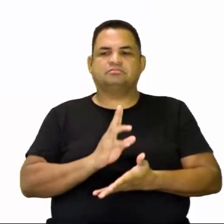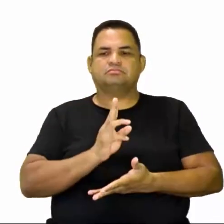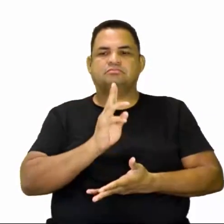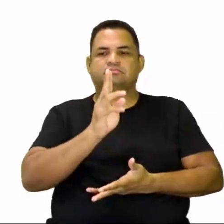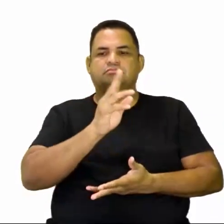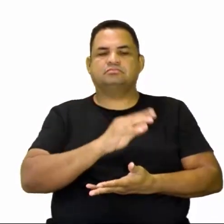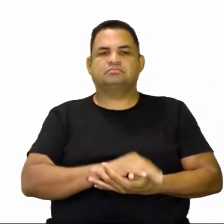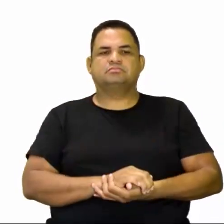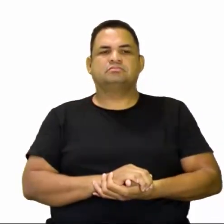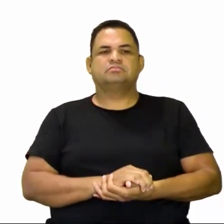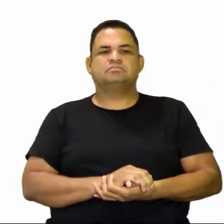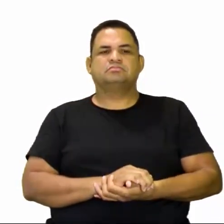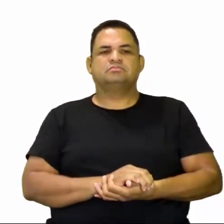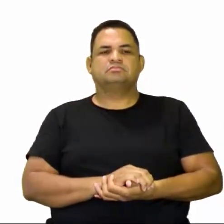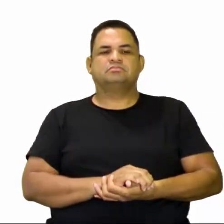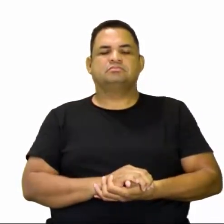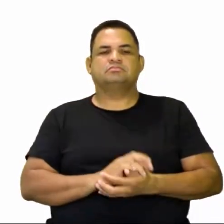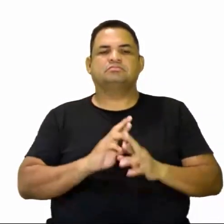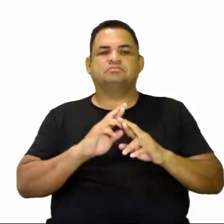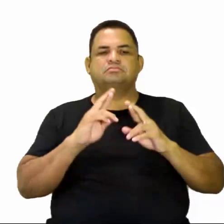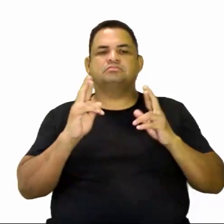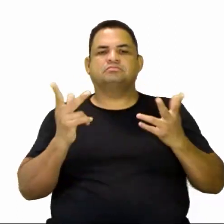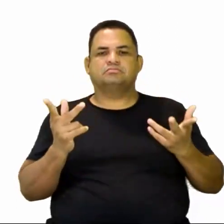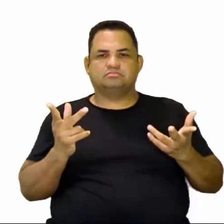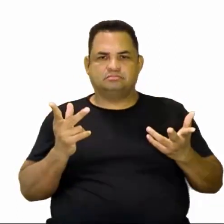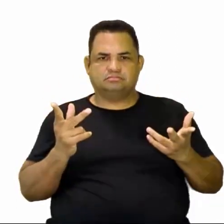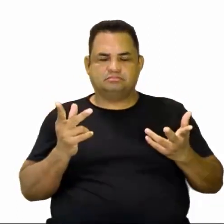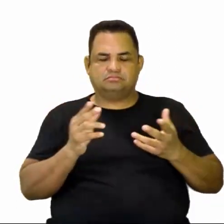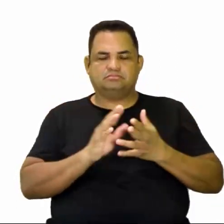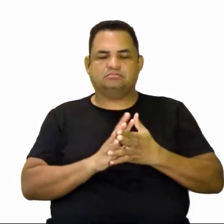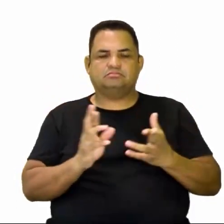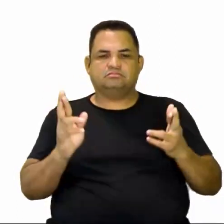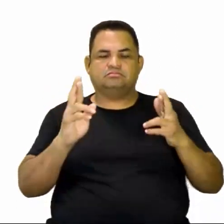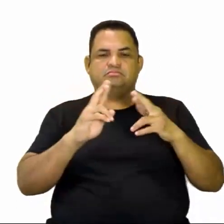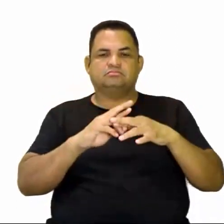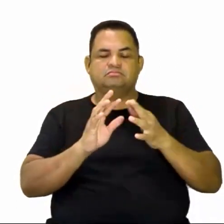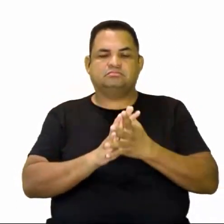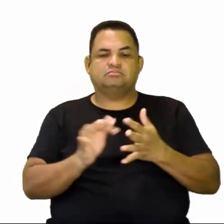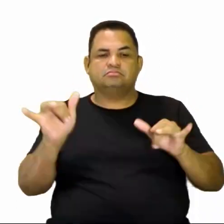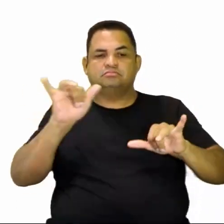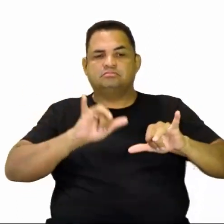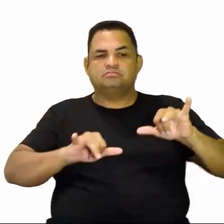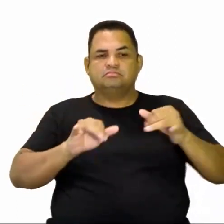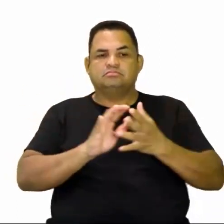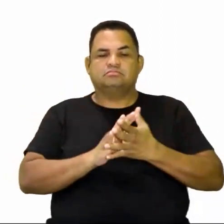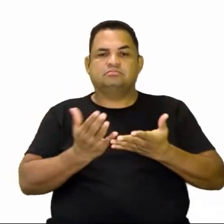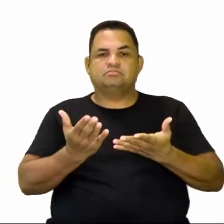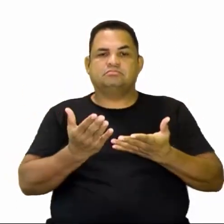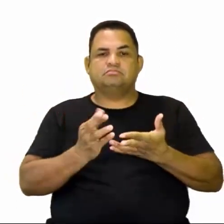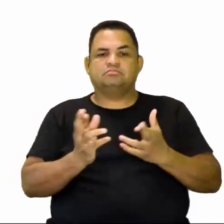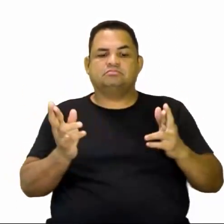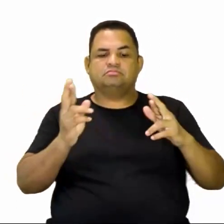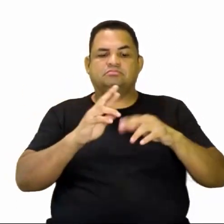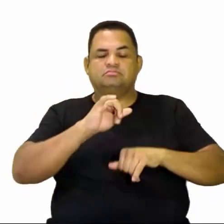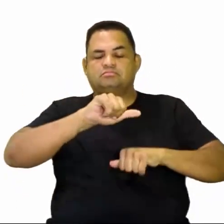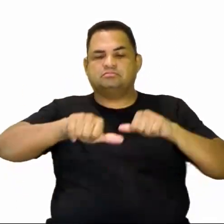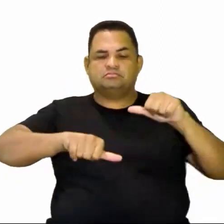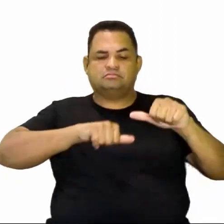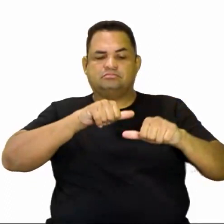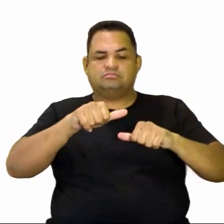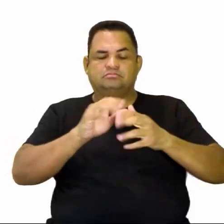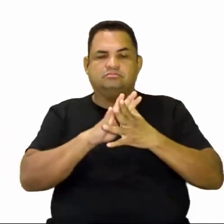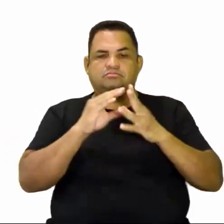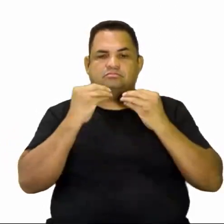Continuando. Olha aí, qual a diferença de uma reação química para uma equação química? A reação é a transformação